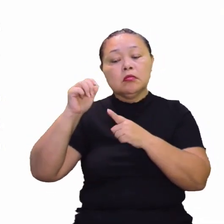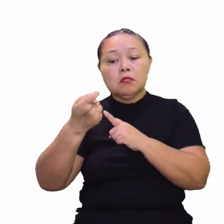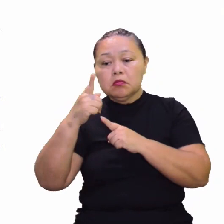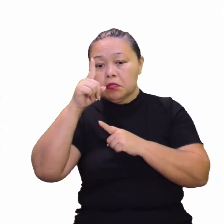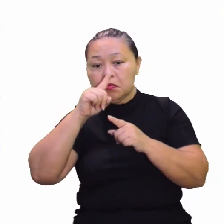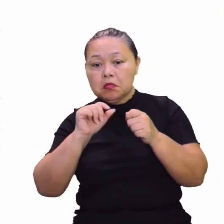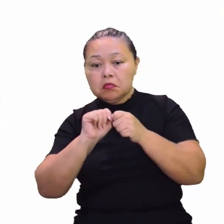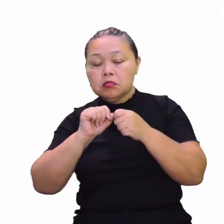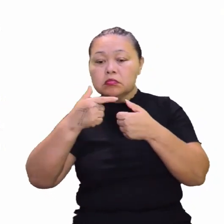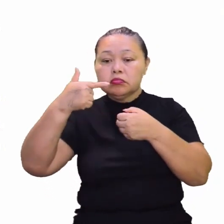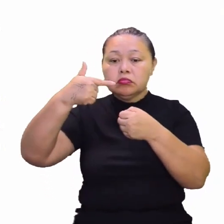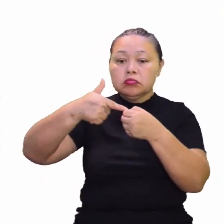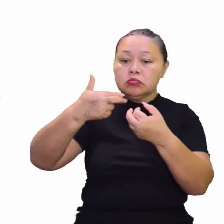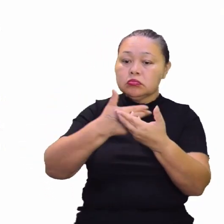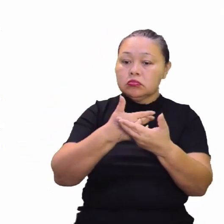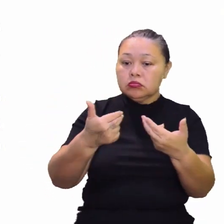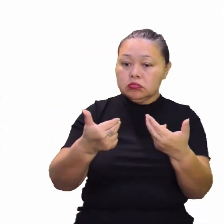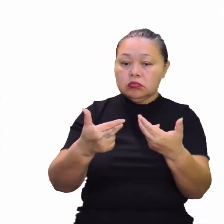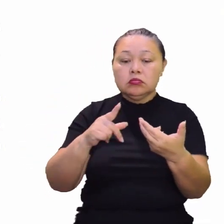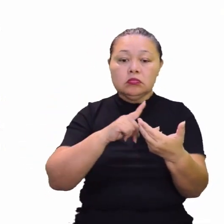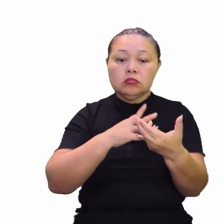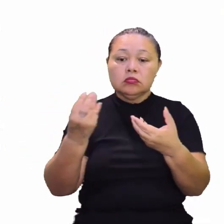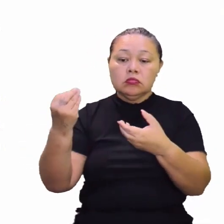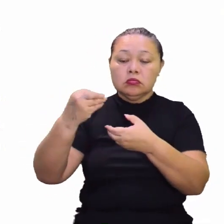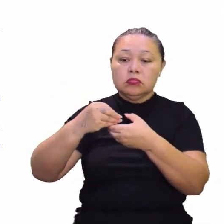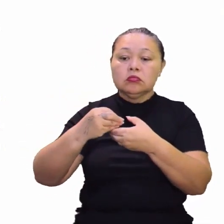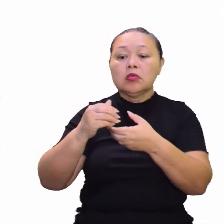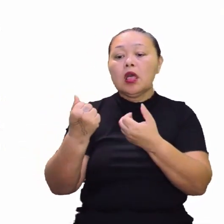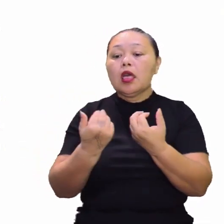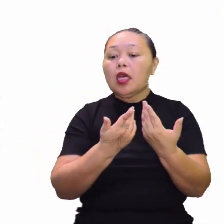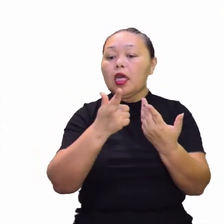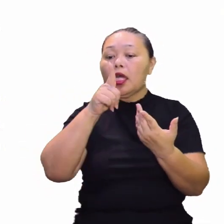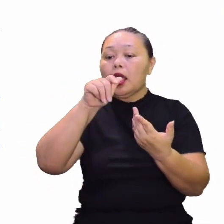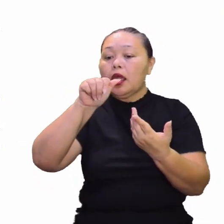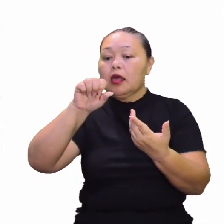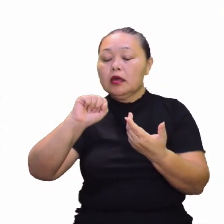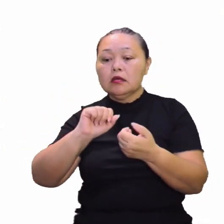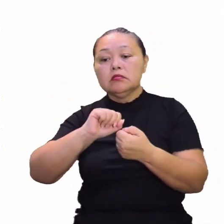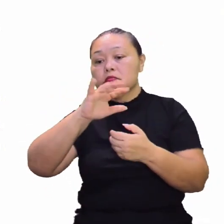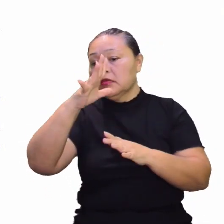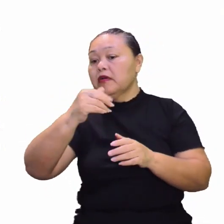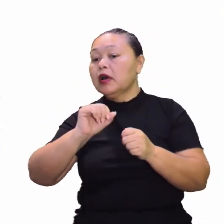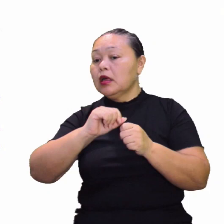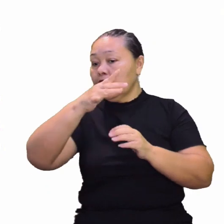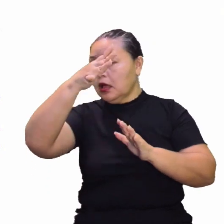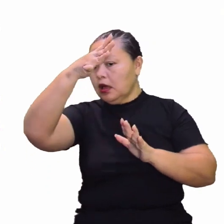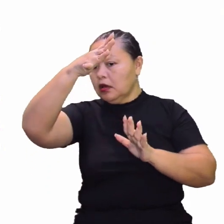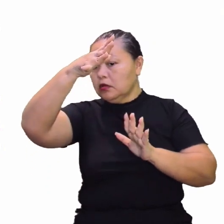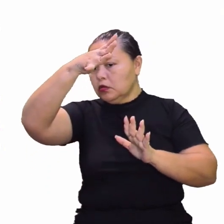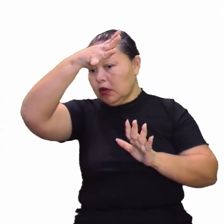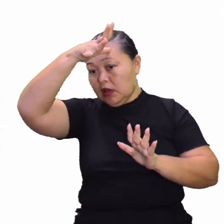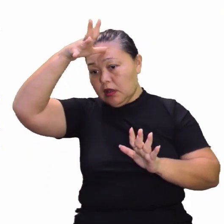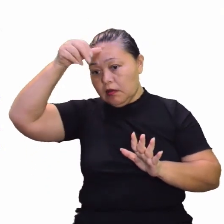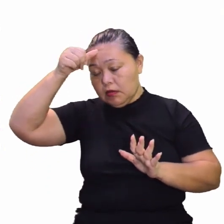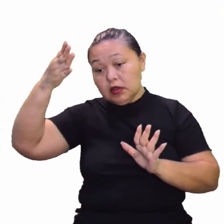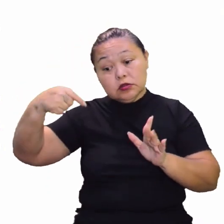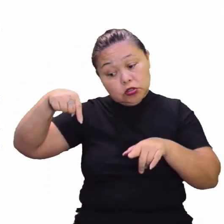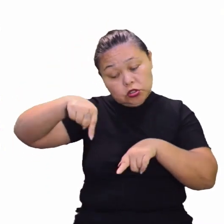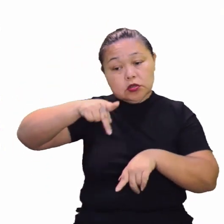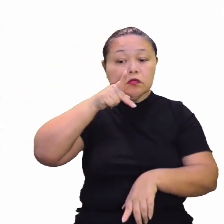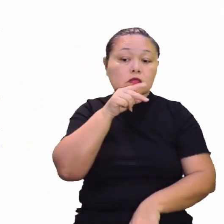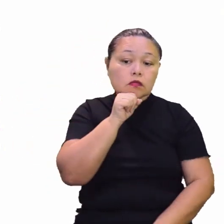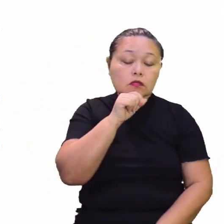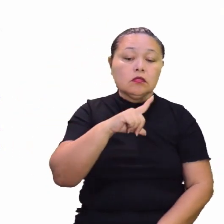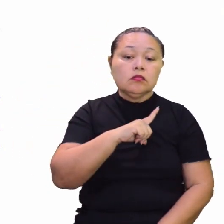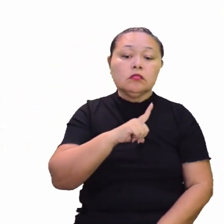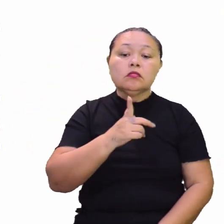milho, combustíveis. Esses combustíveis a gente pode colocar o gás, né, que vem lá do Amazonas para Porto Velho. Além do gás também